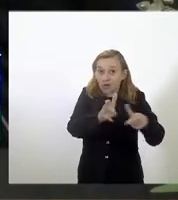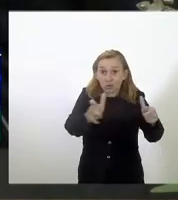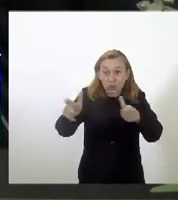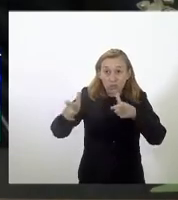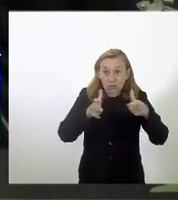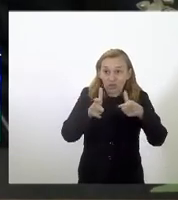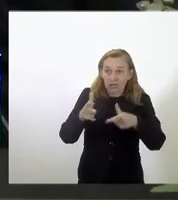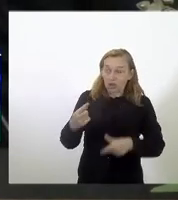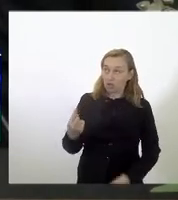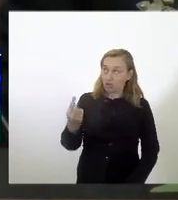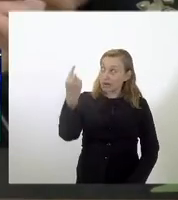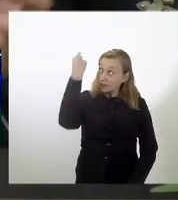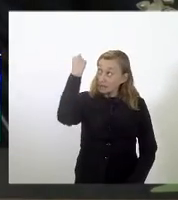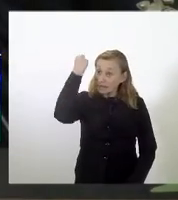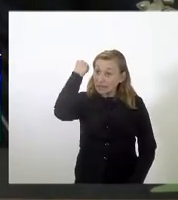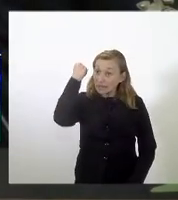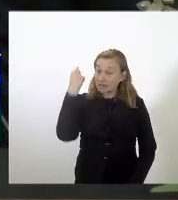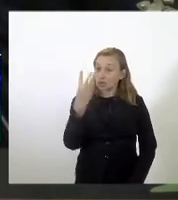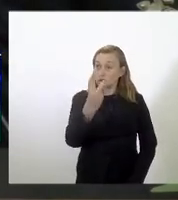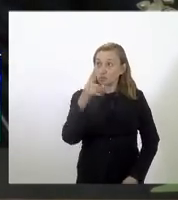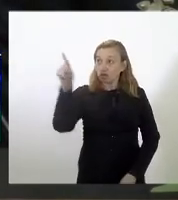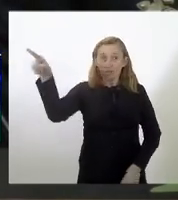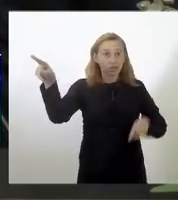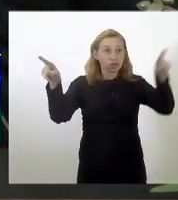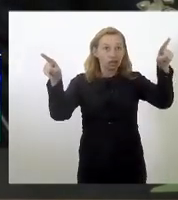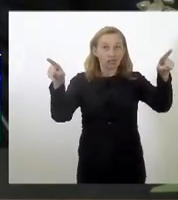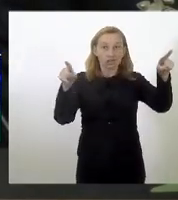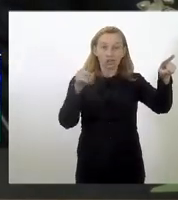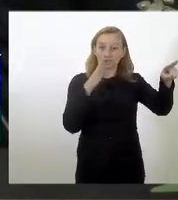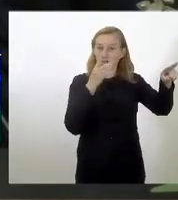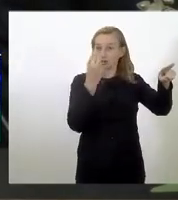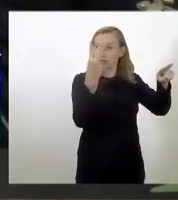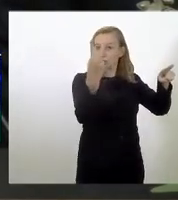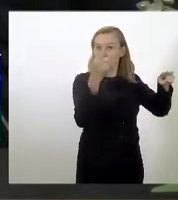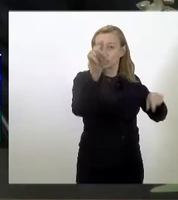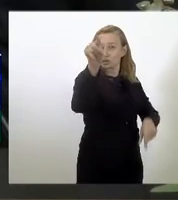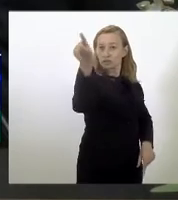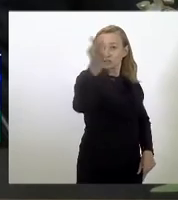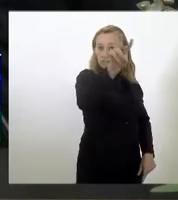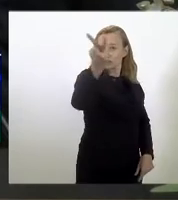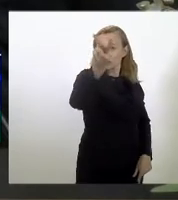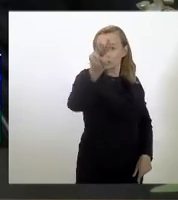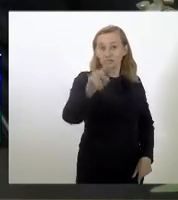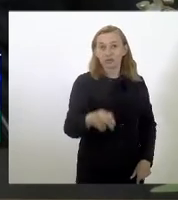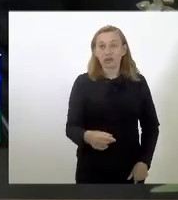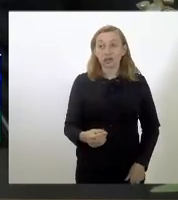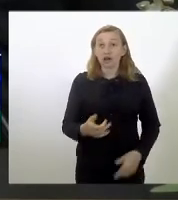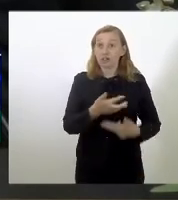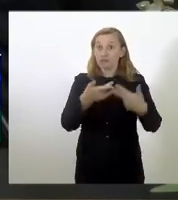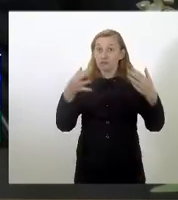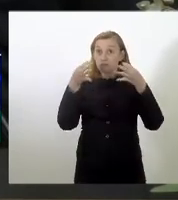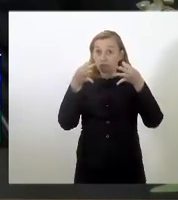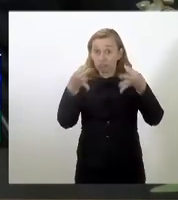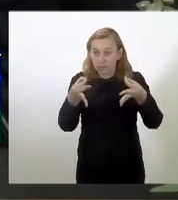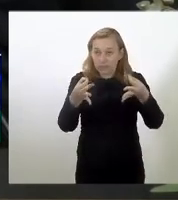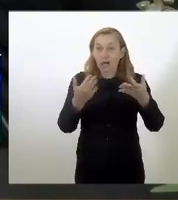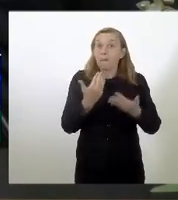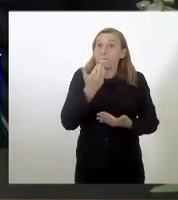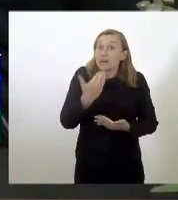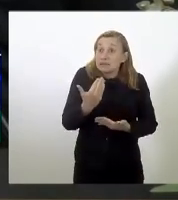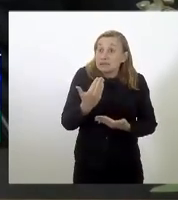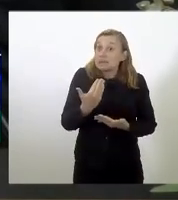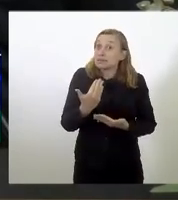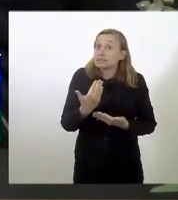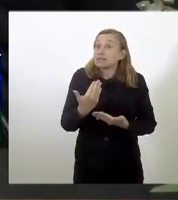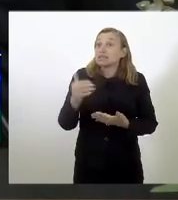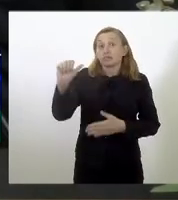uma aqui atrás, duas laterais, uma na frente, mais duas ao fundo, muita atenção. Pedir sempre